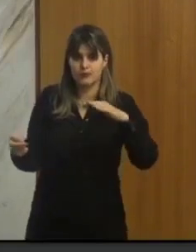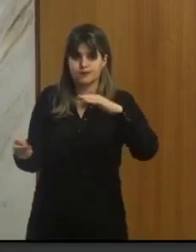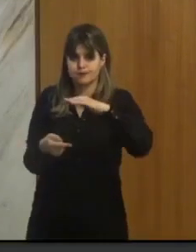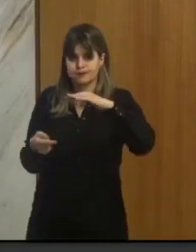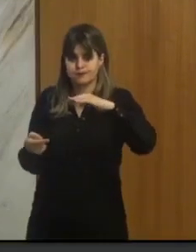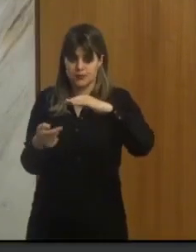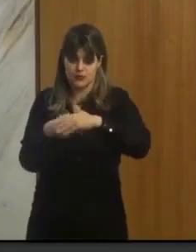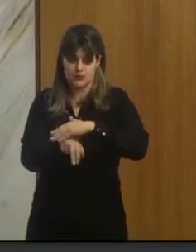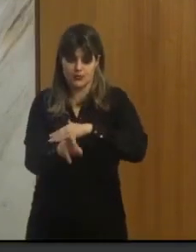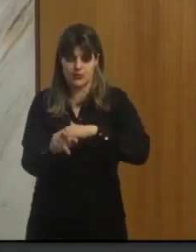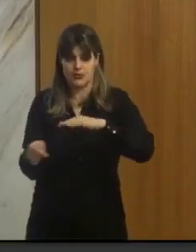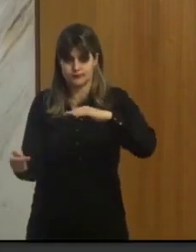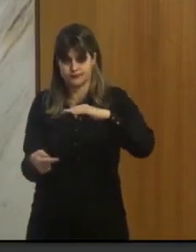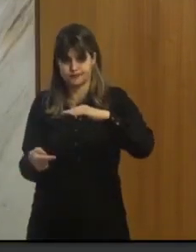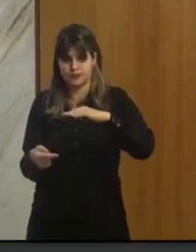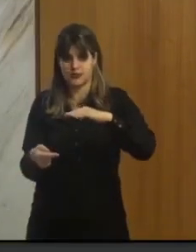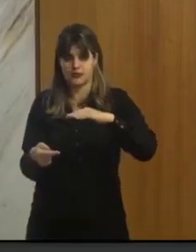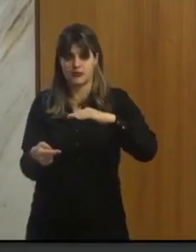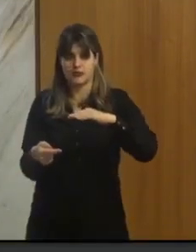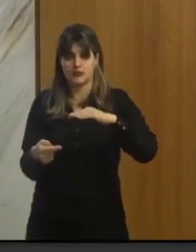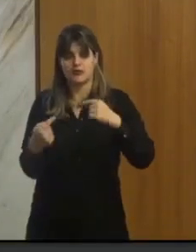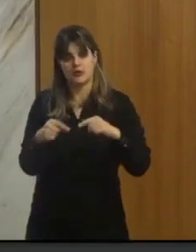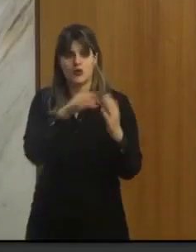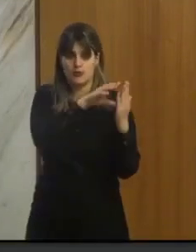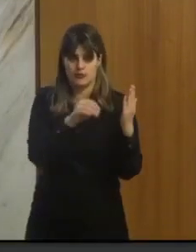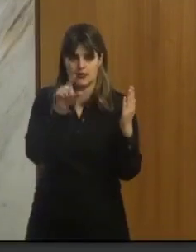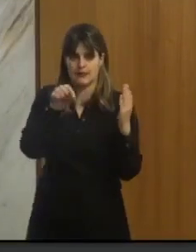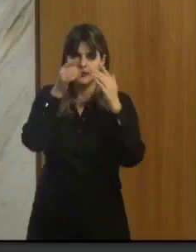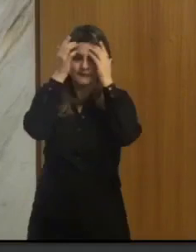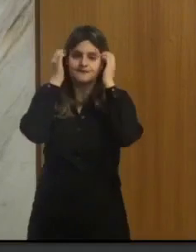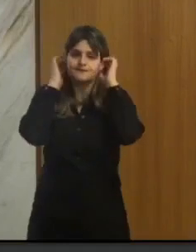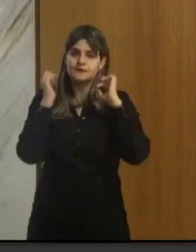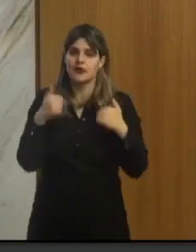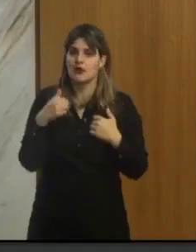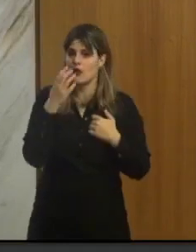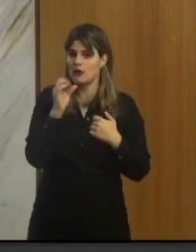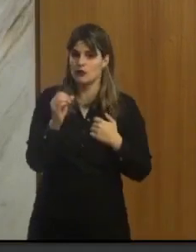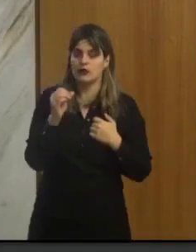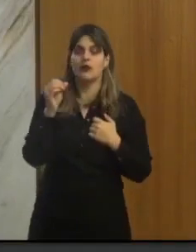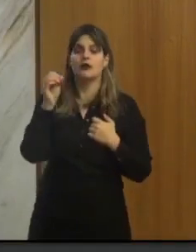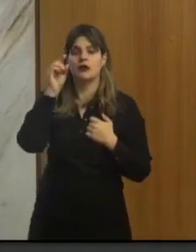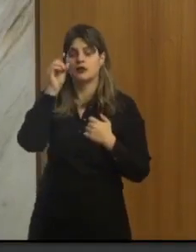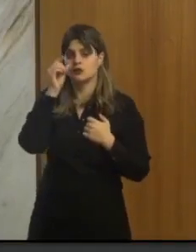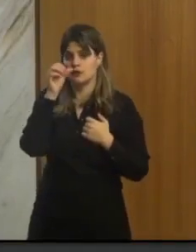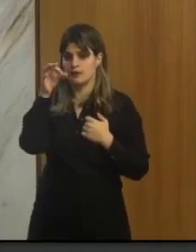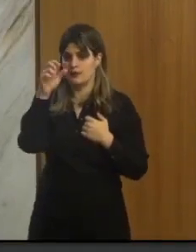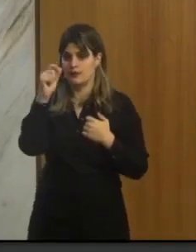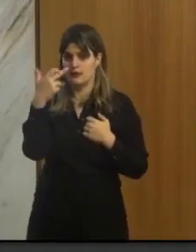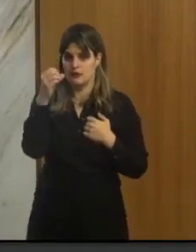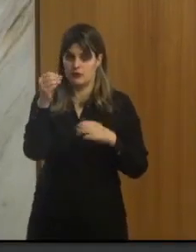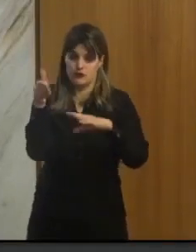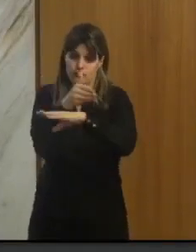do alpendre, sim, esta coisa, do telhado, são réplicas também. Eu fui aluna do Dr. Pedro Dias, no século